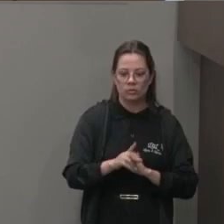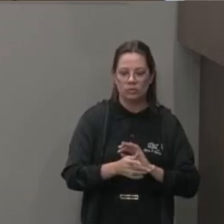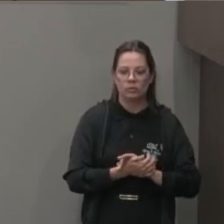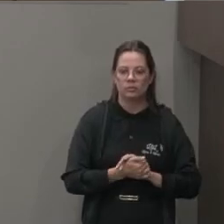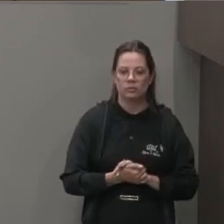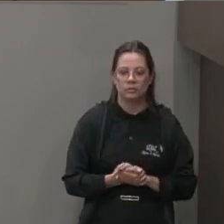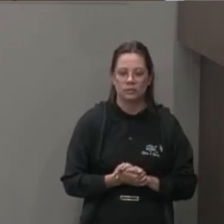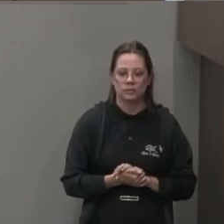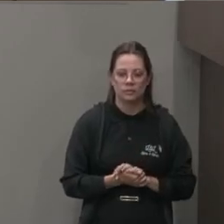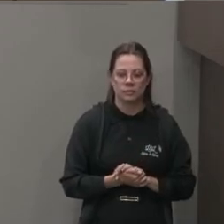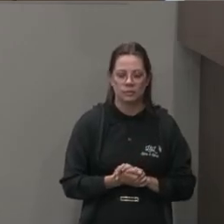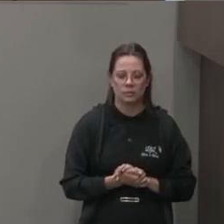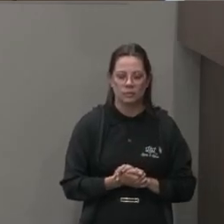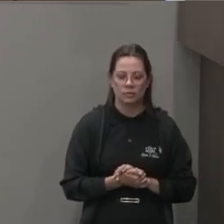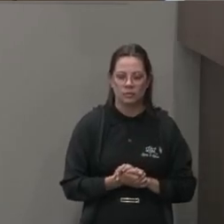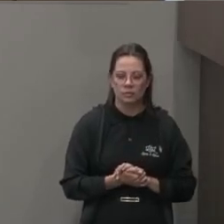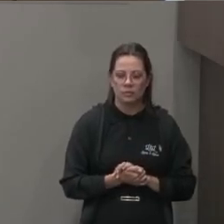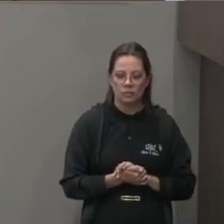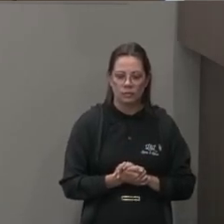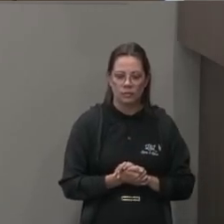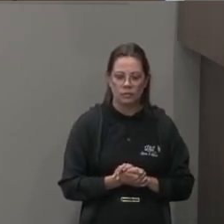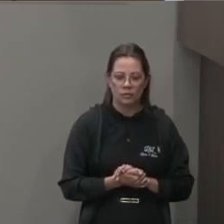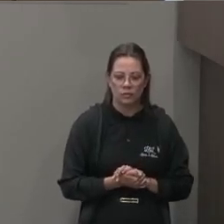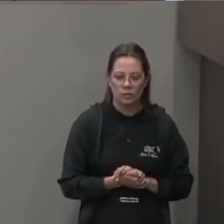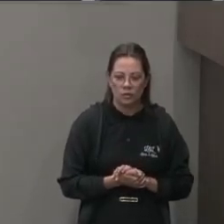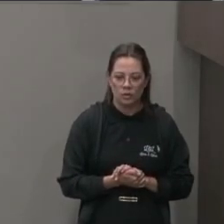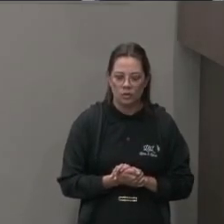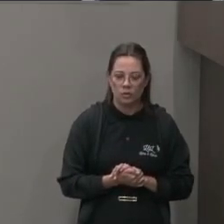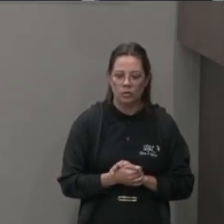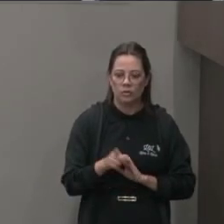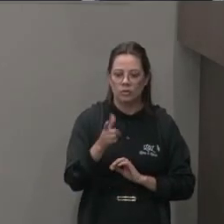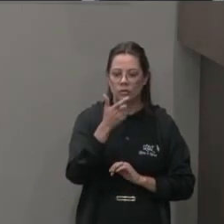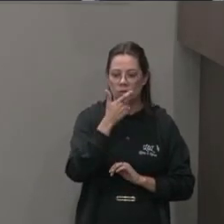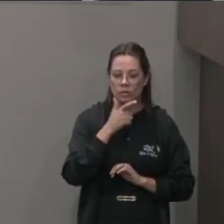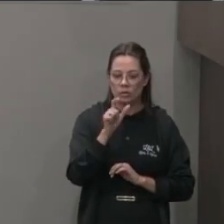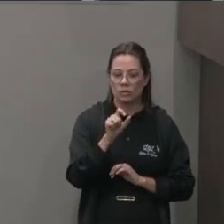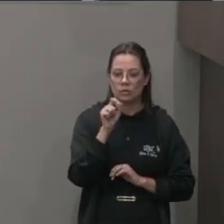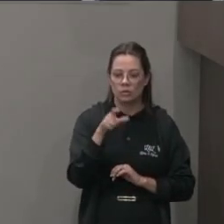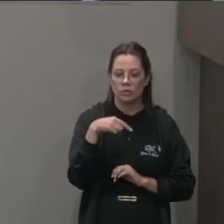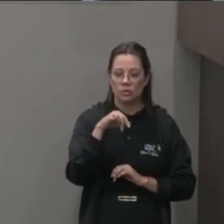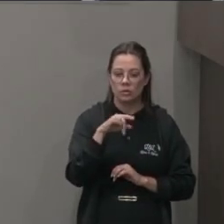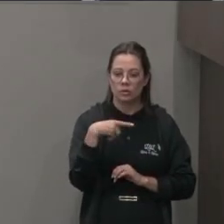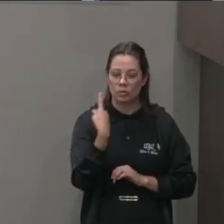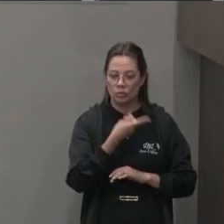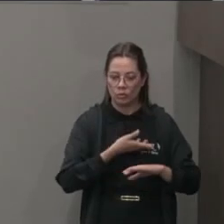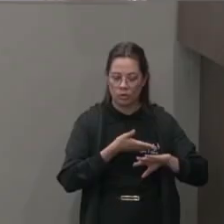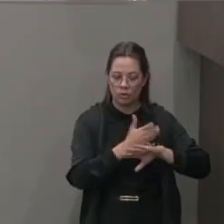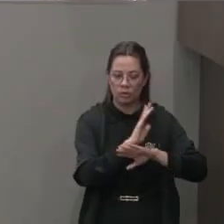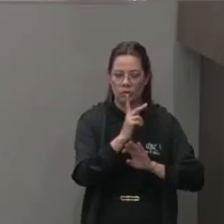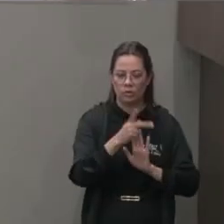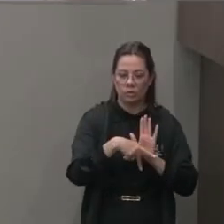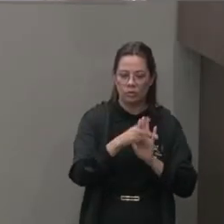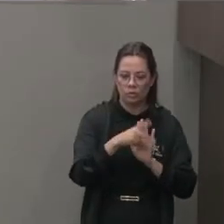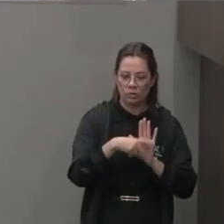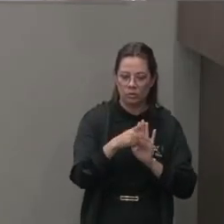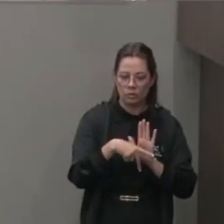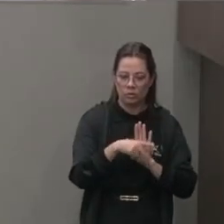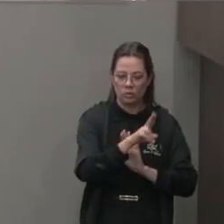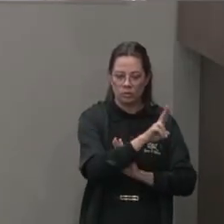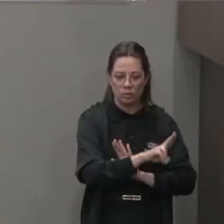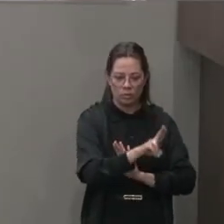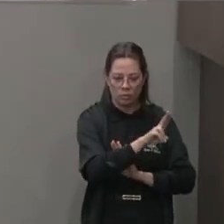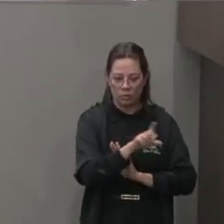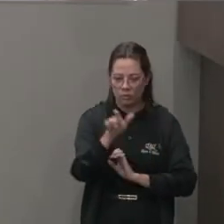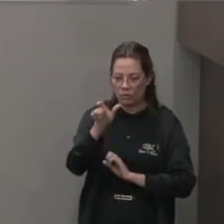botão. Pois não, vereadora? Obrigada pela parte, vereador João. Eu acho que é isso, né? Porque se nós estamos aprovando um projeto que tanto o